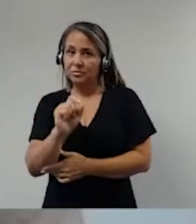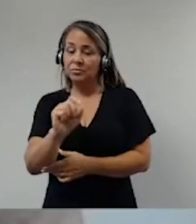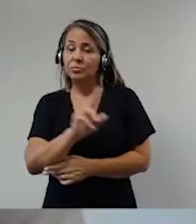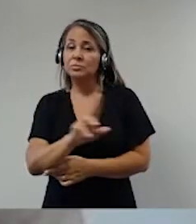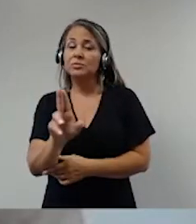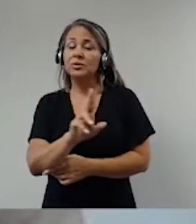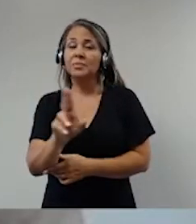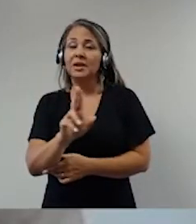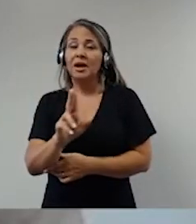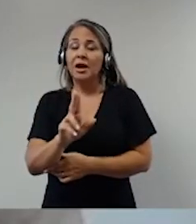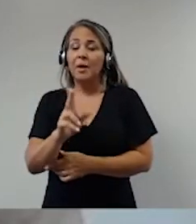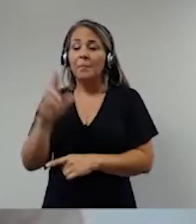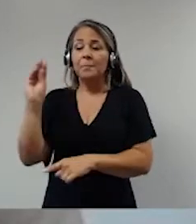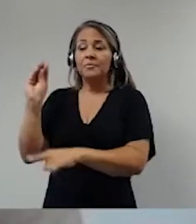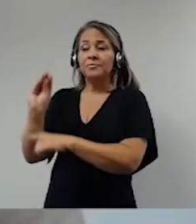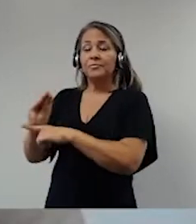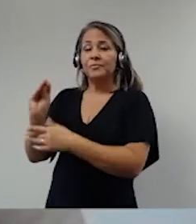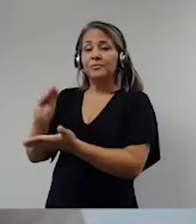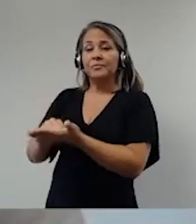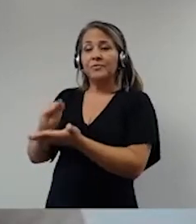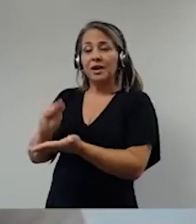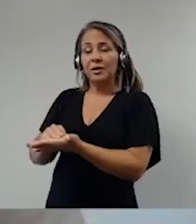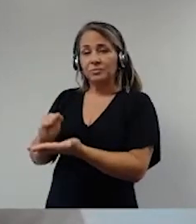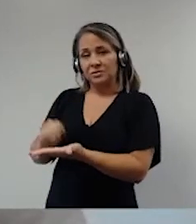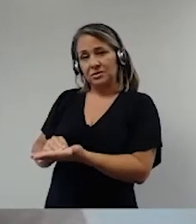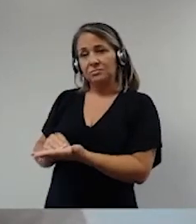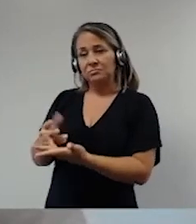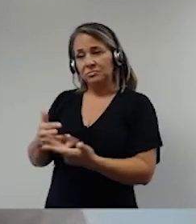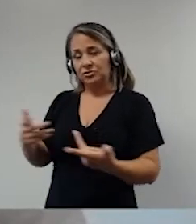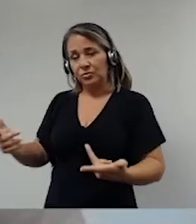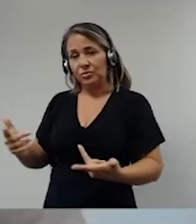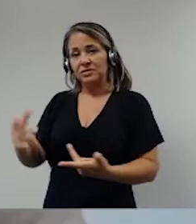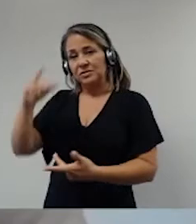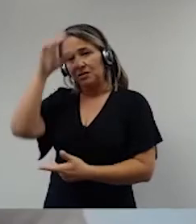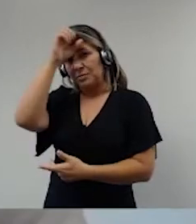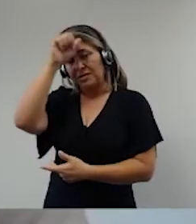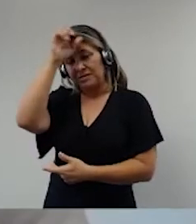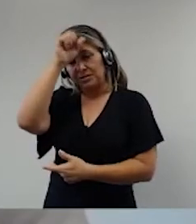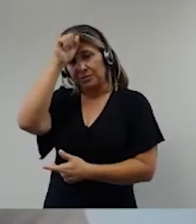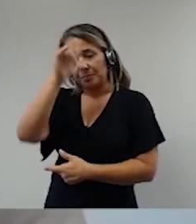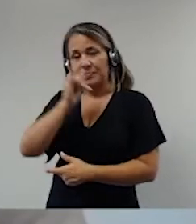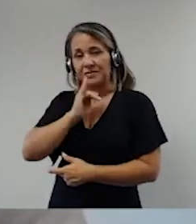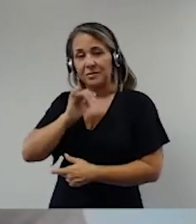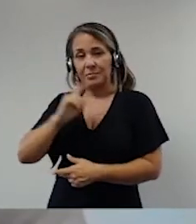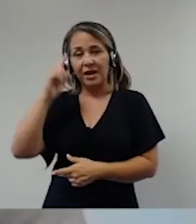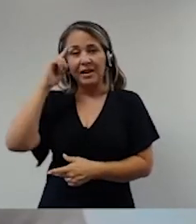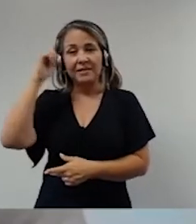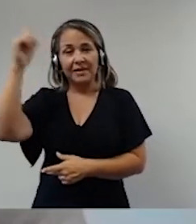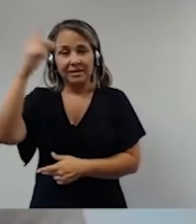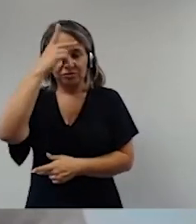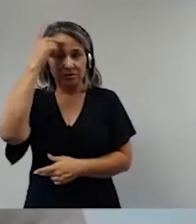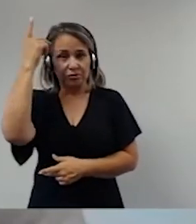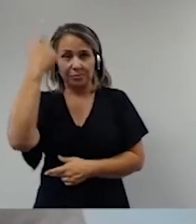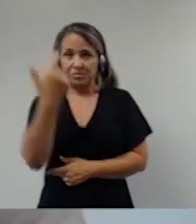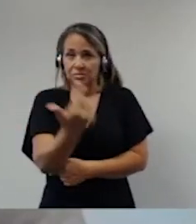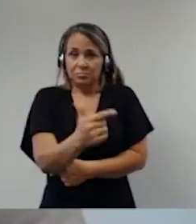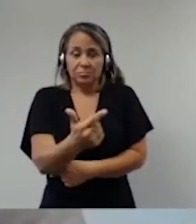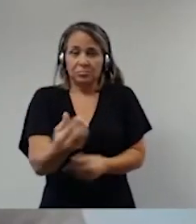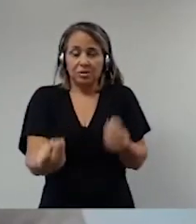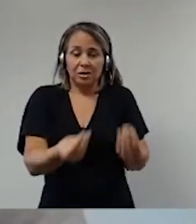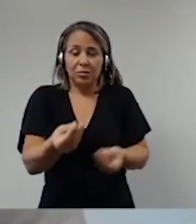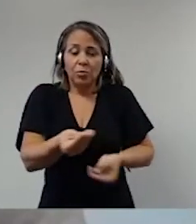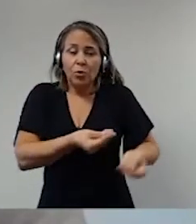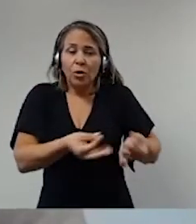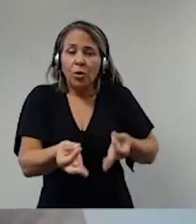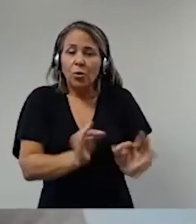de desamparo aprendido. Ou seja, a ideia de que os indivíduos não têm